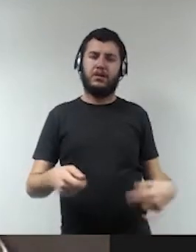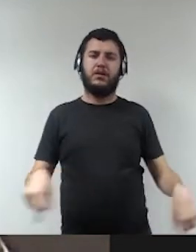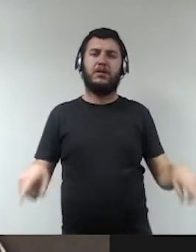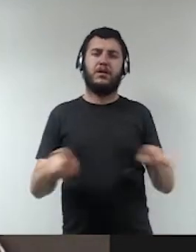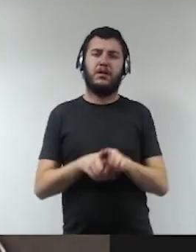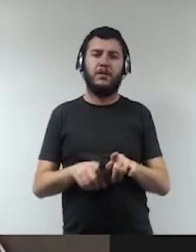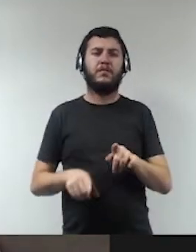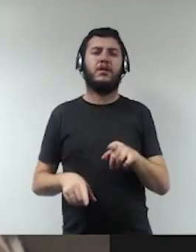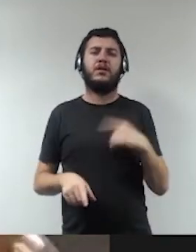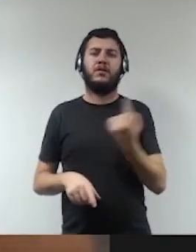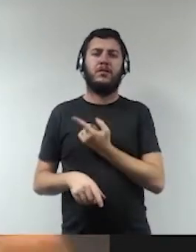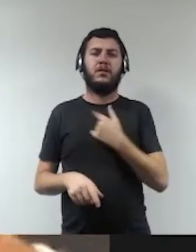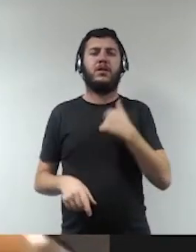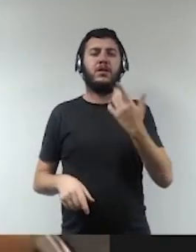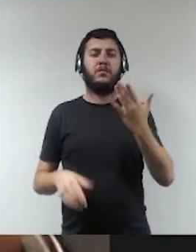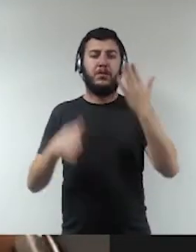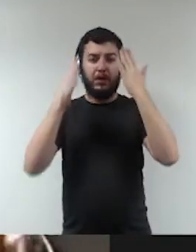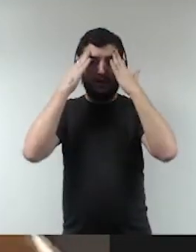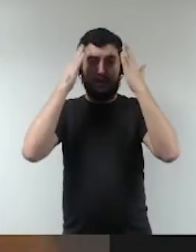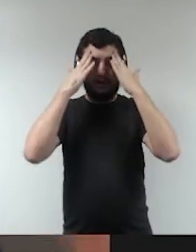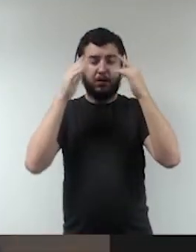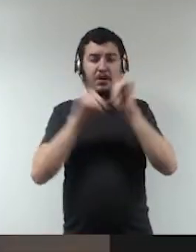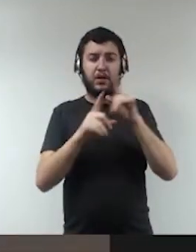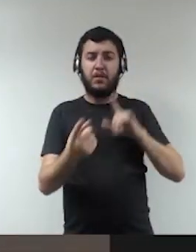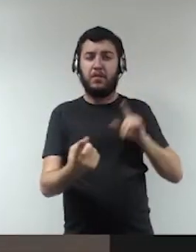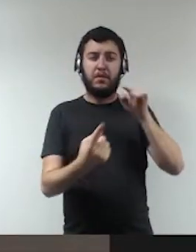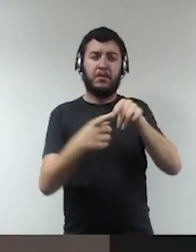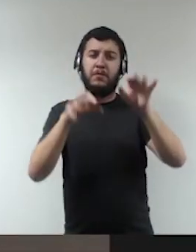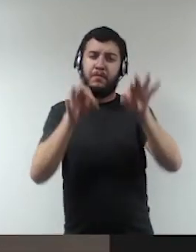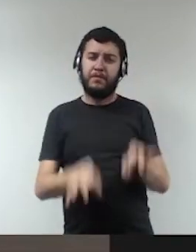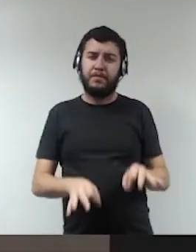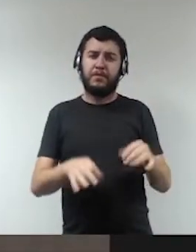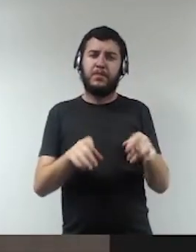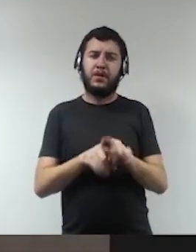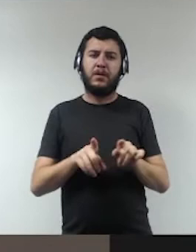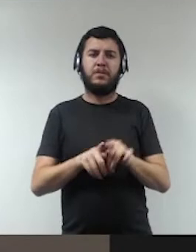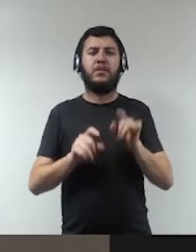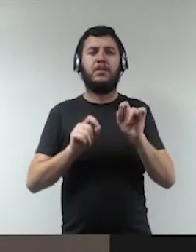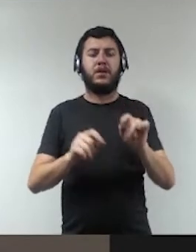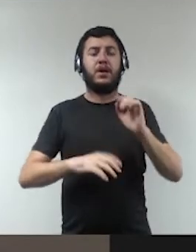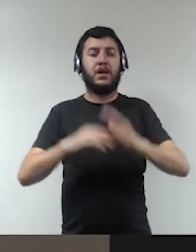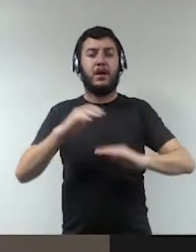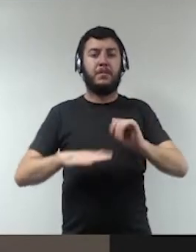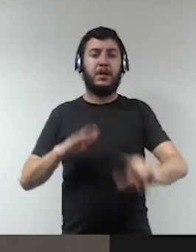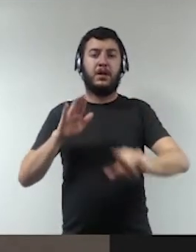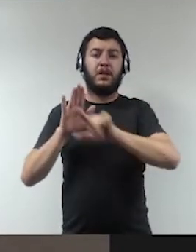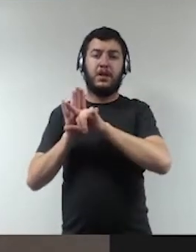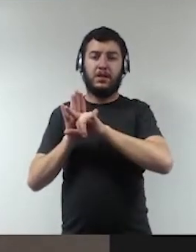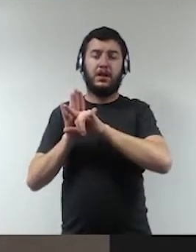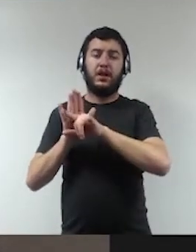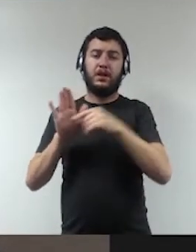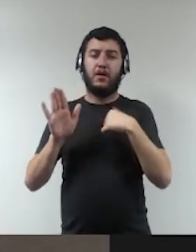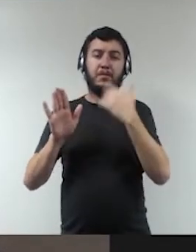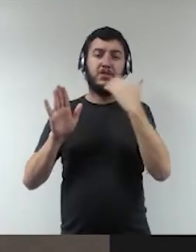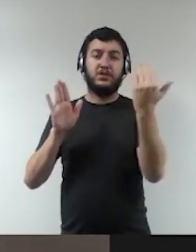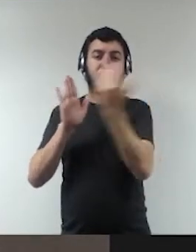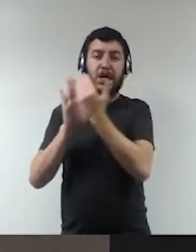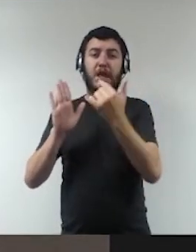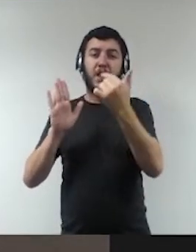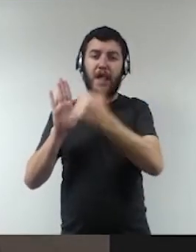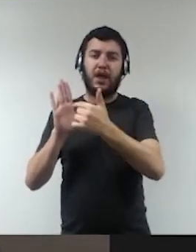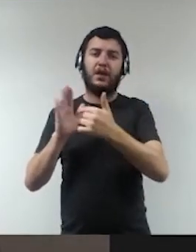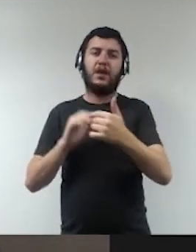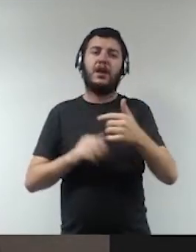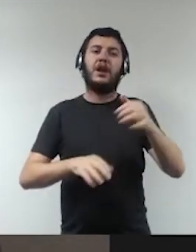natureza finalística, natureza teleológica, ao aplicar a lei ao caso concreto, visando,